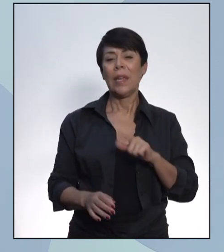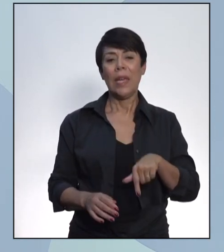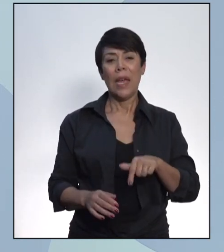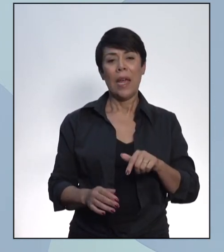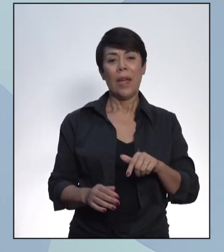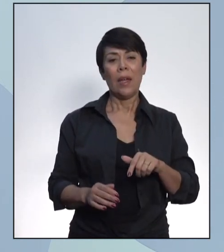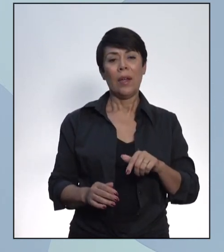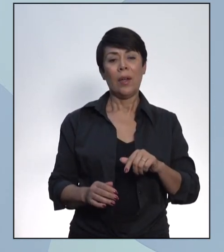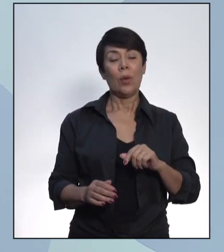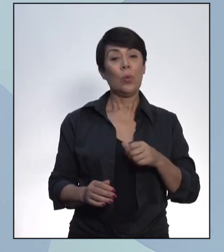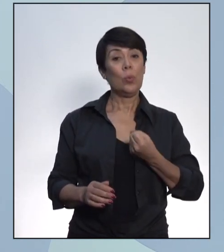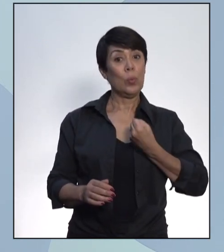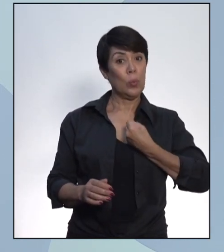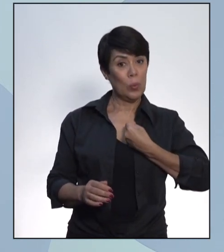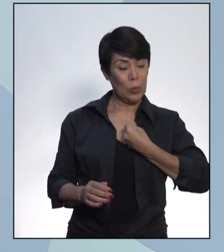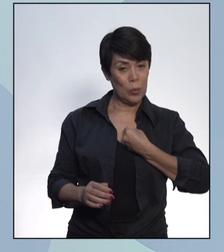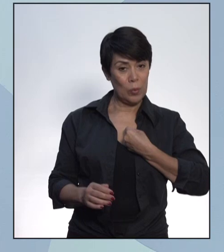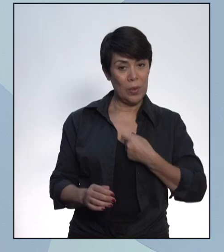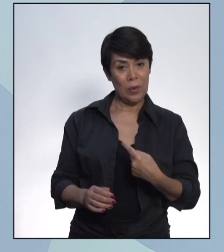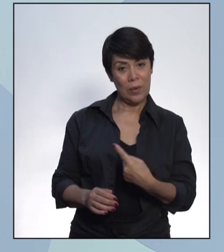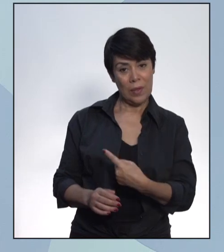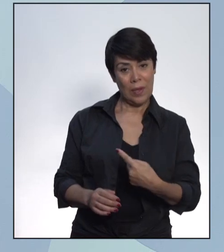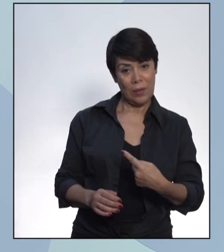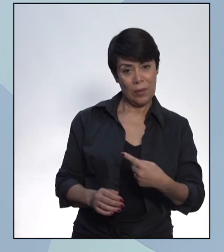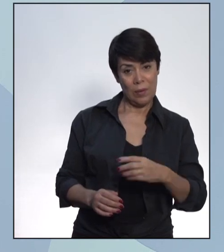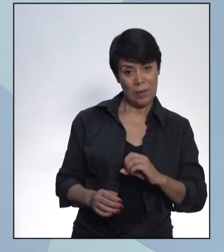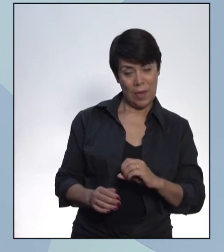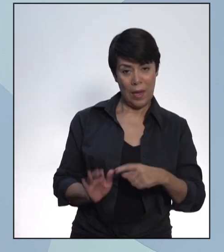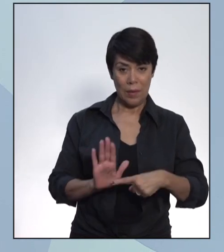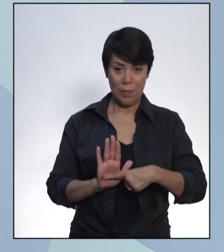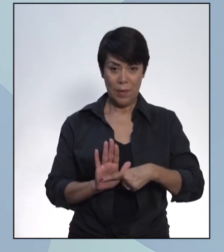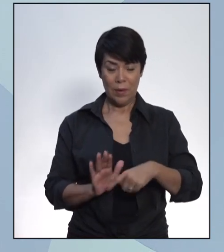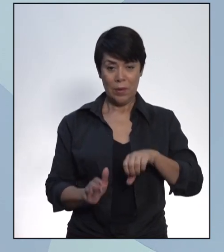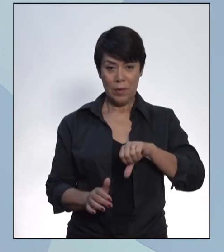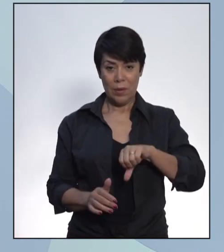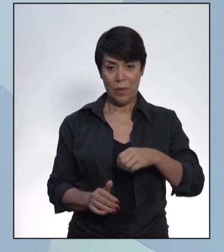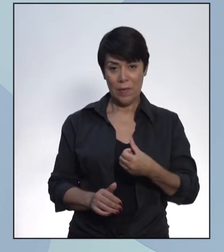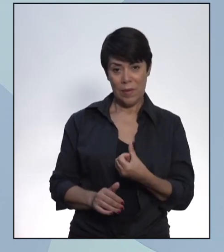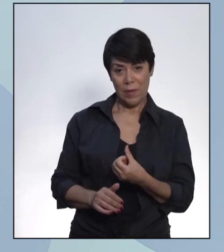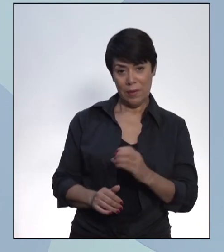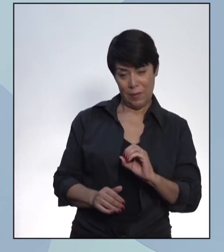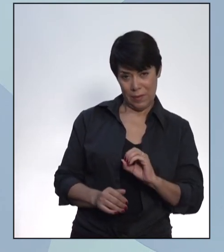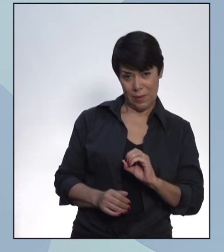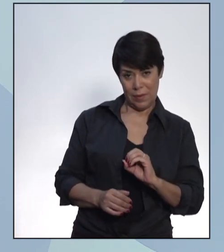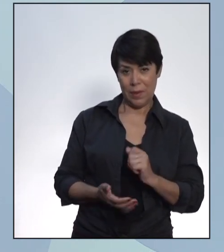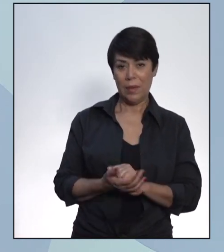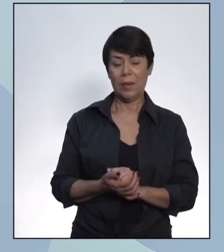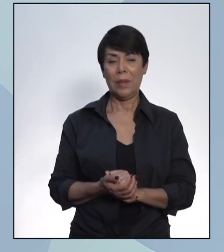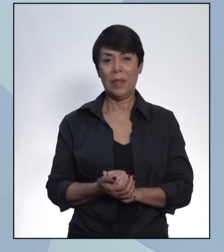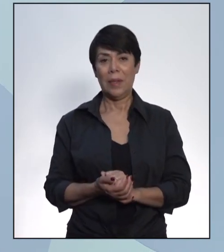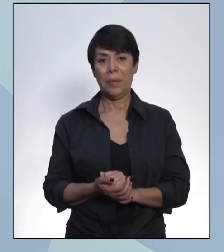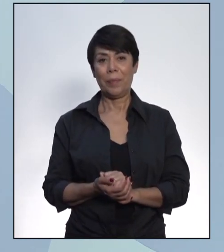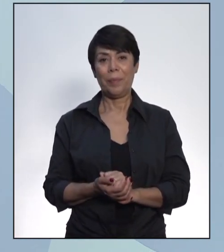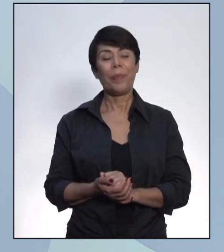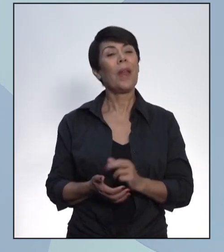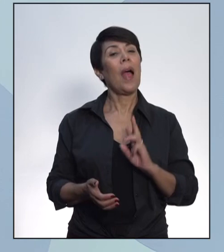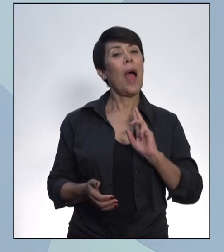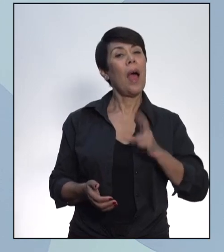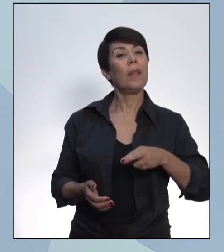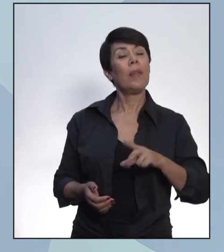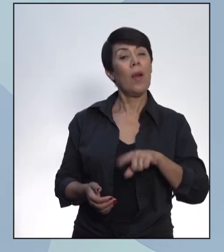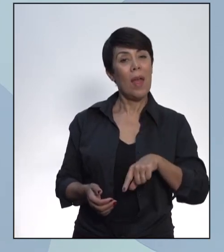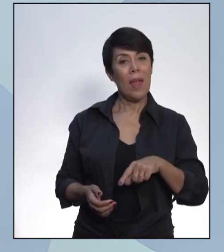termo, no caso aqui, 110 menos 960. Então, minha razão aqui, ó,